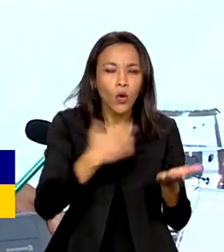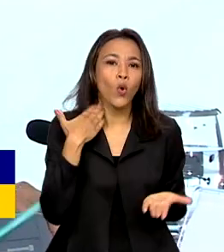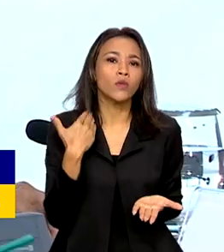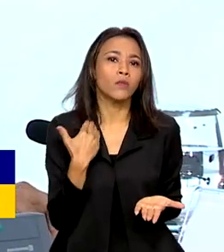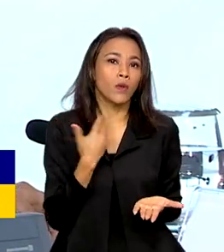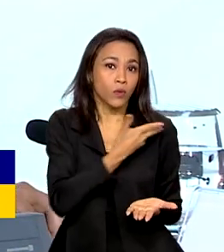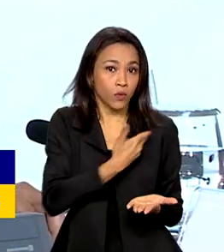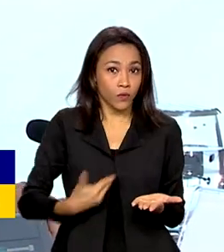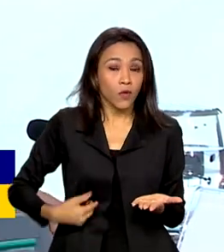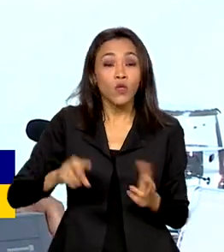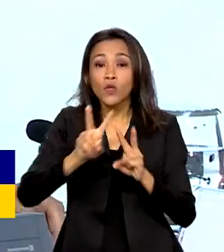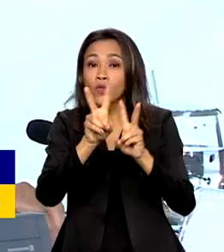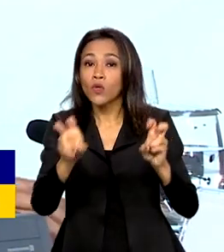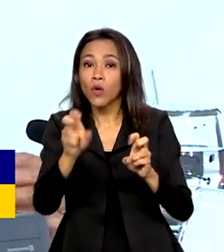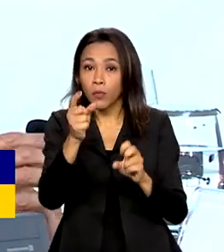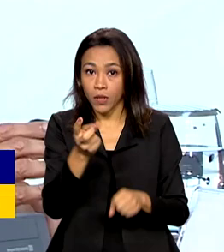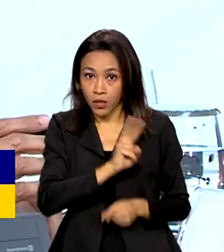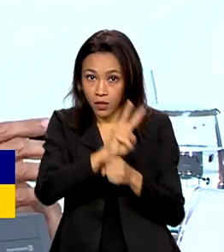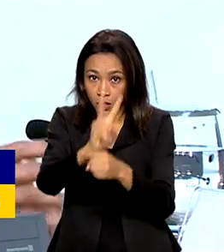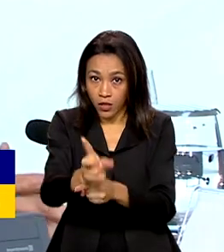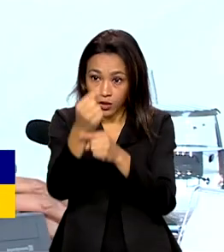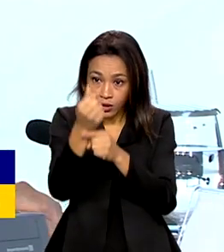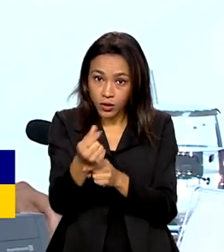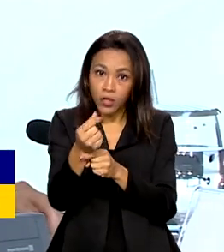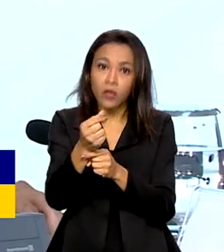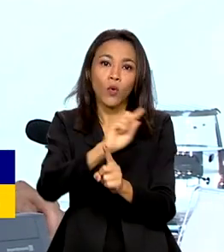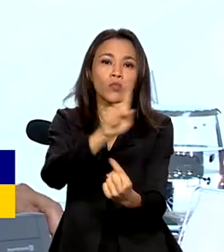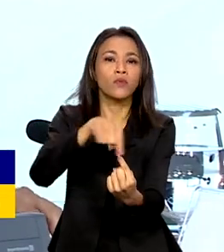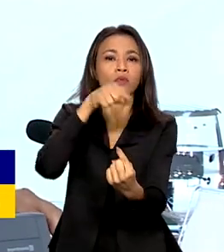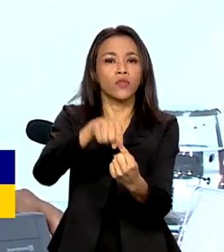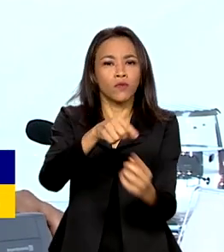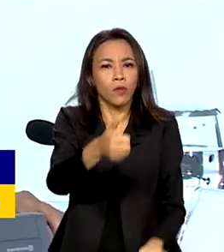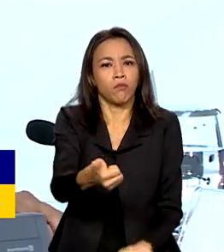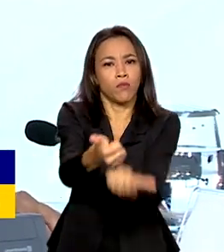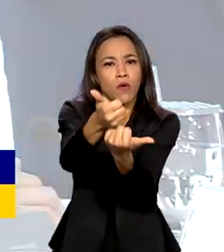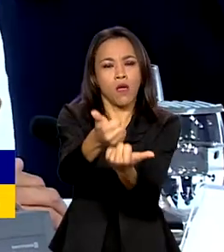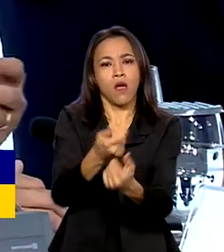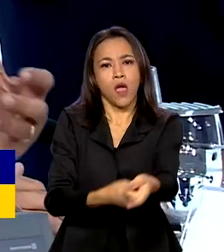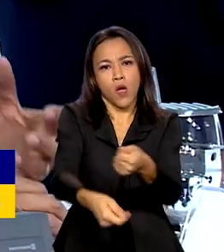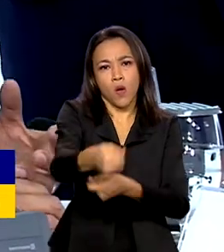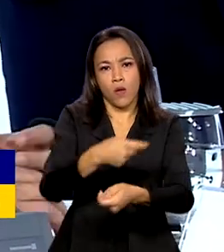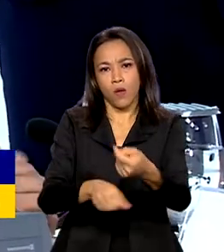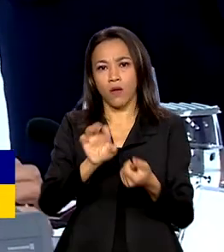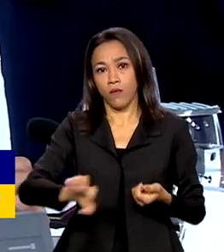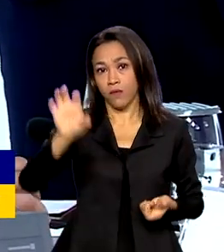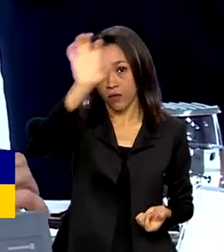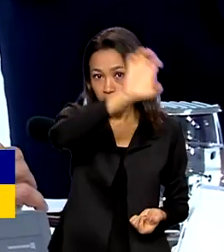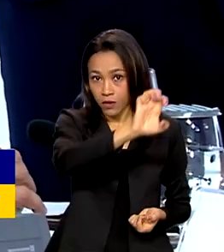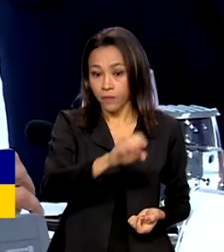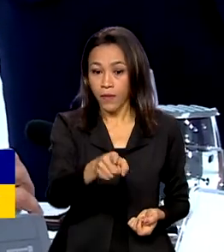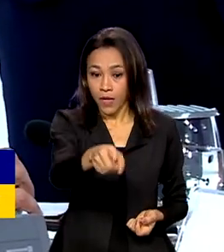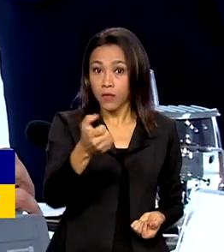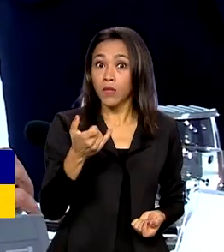de desenvolvimento como forma de impulsionar a economia dos estados. Fortalecer